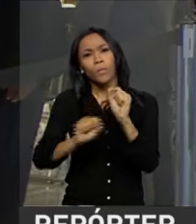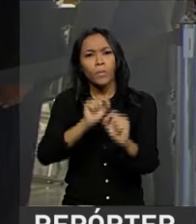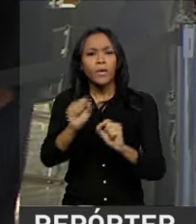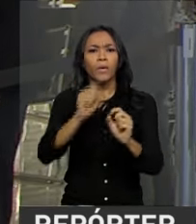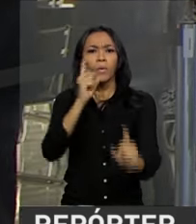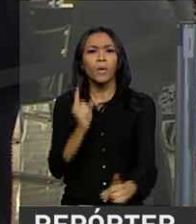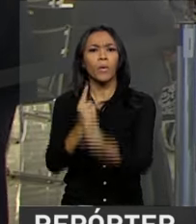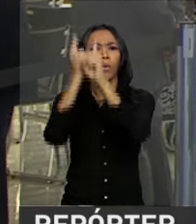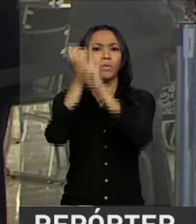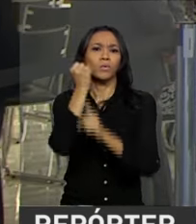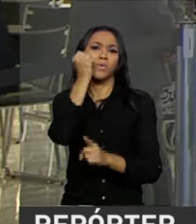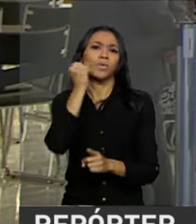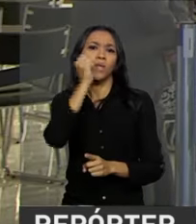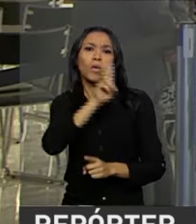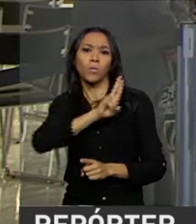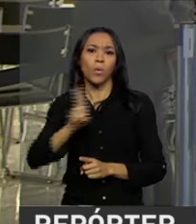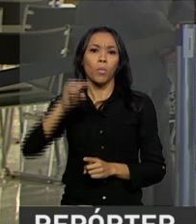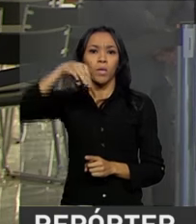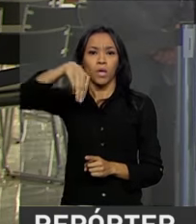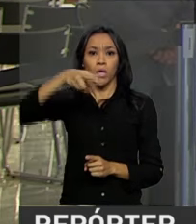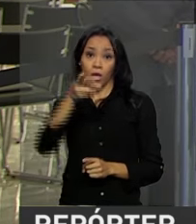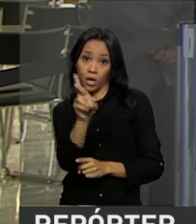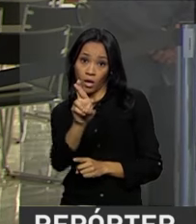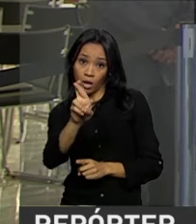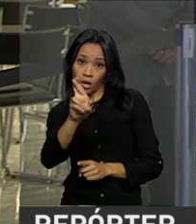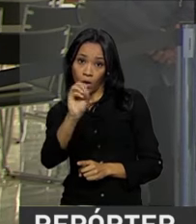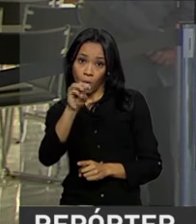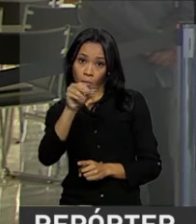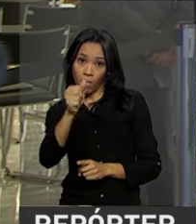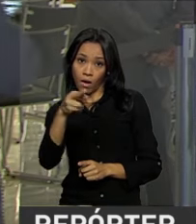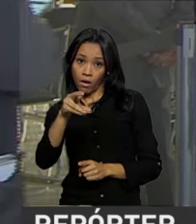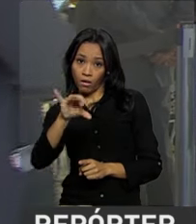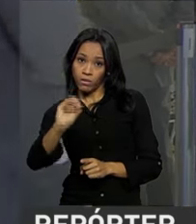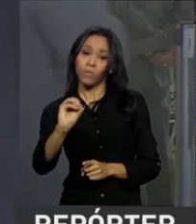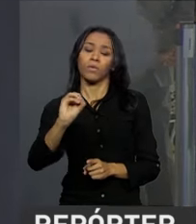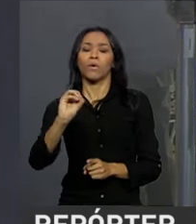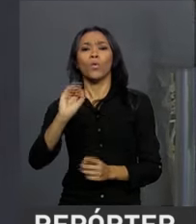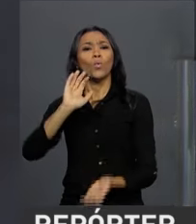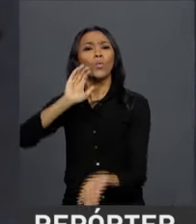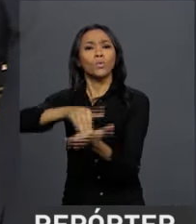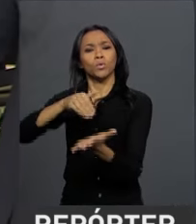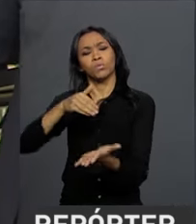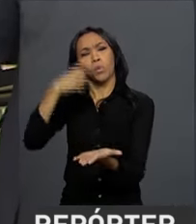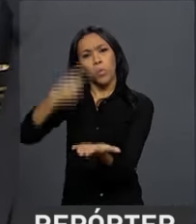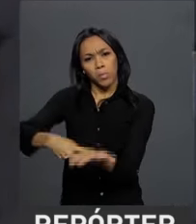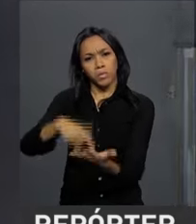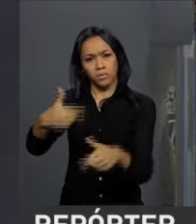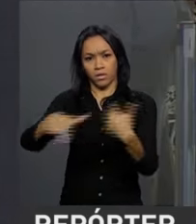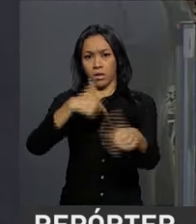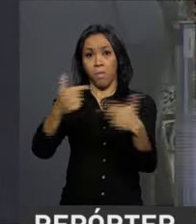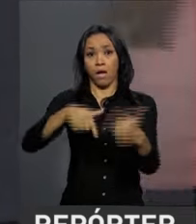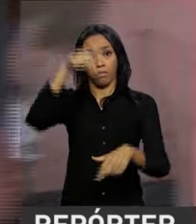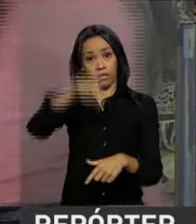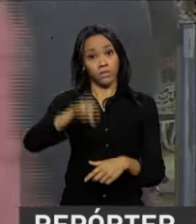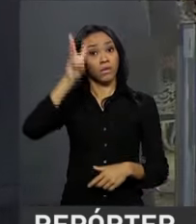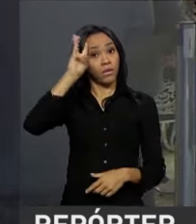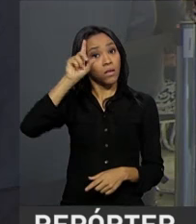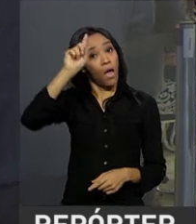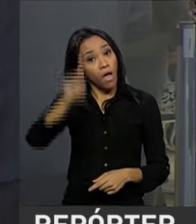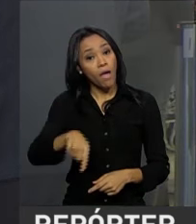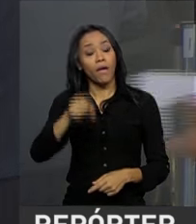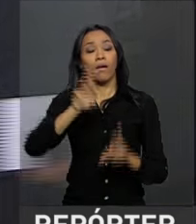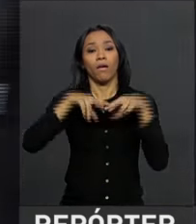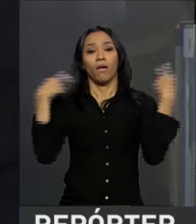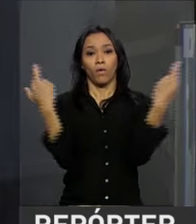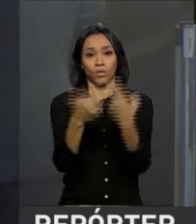o senador Romário, do Rio de Janeiro. O último compromisso da agenda de Michel Temer nesta terça-feira é a reunião com